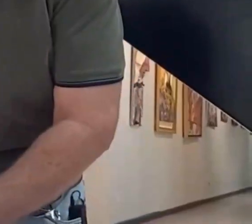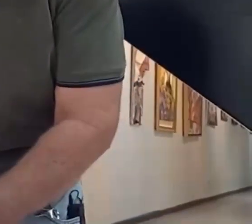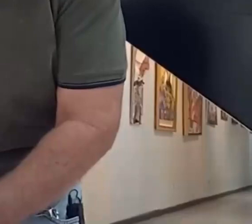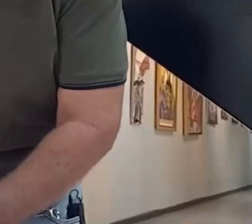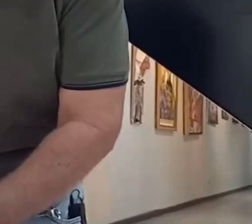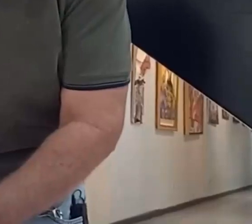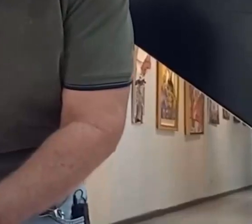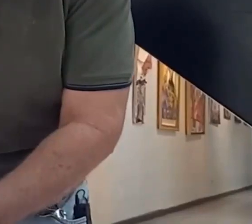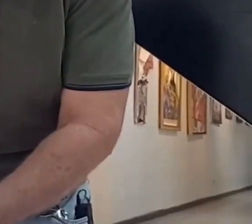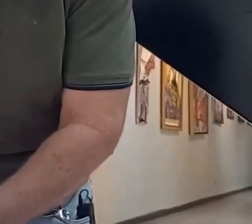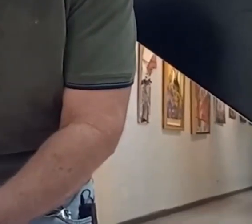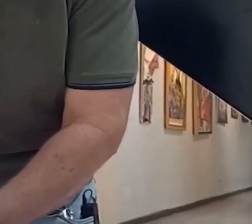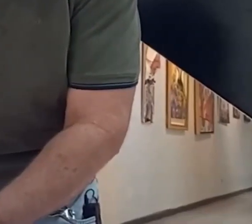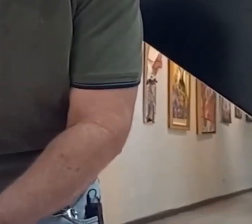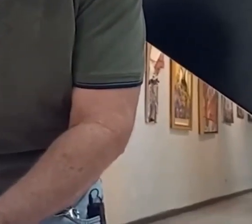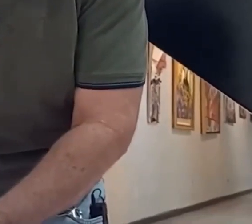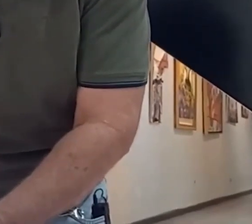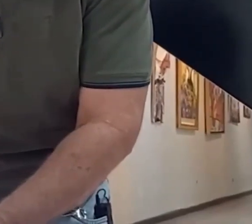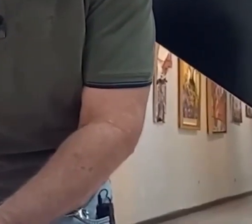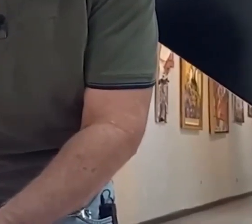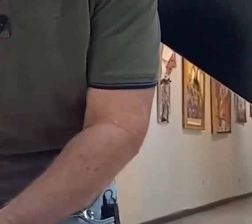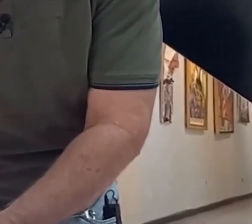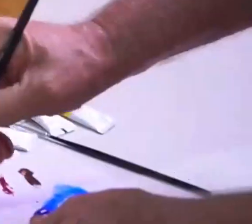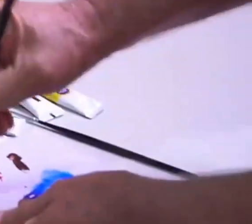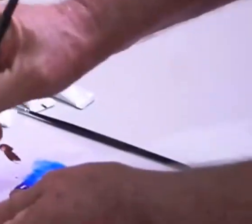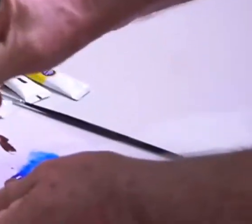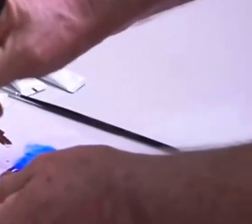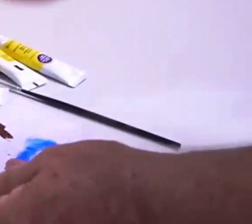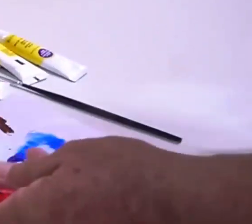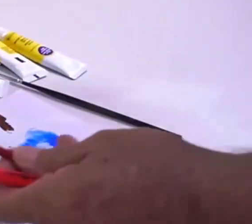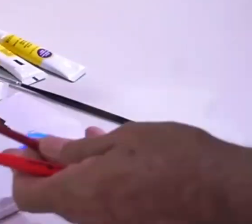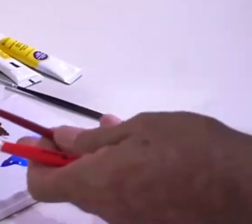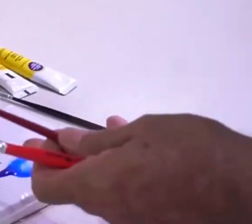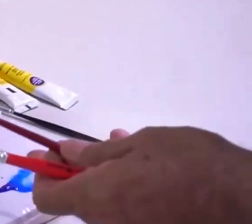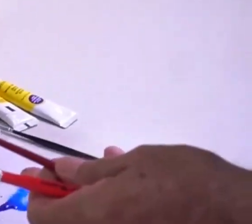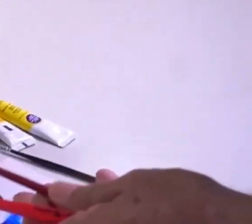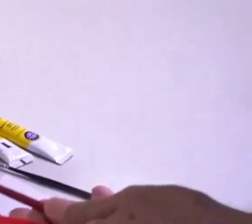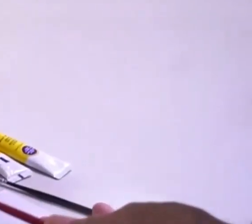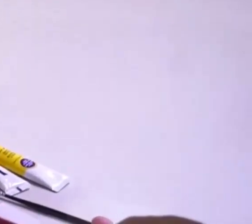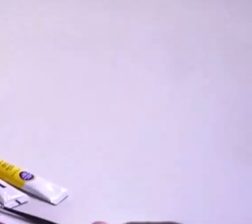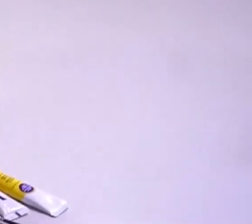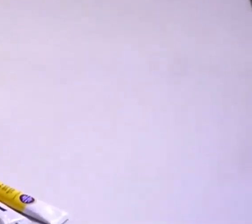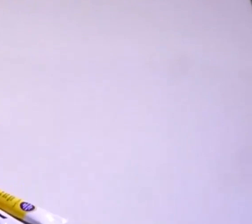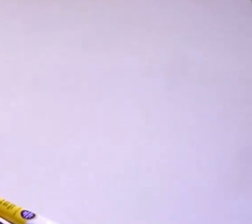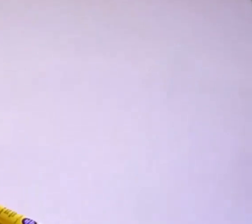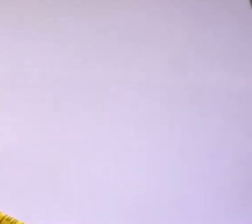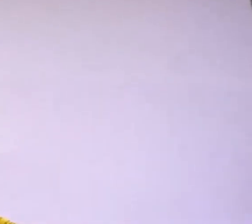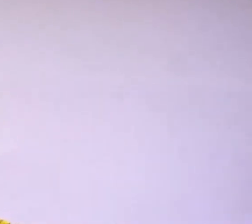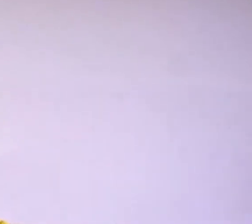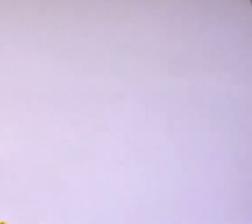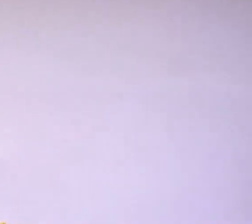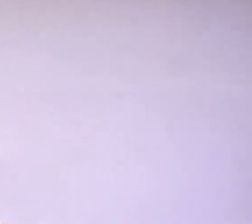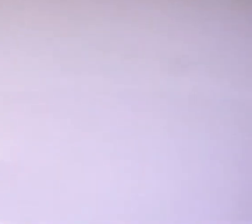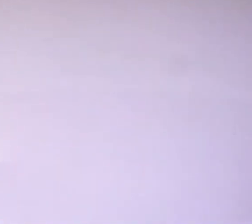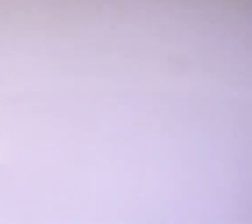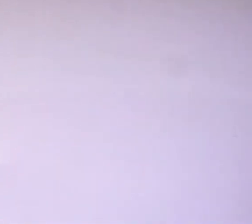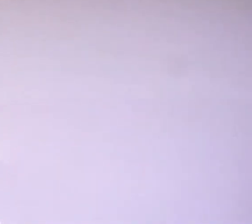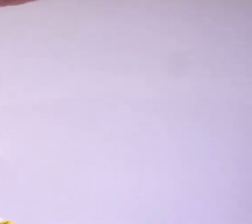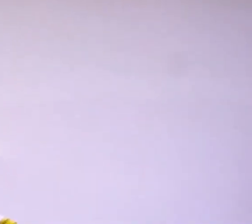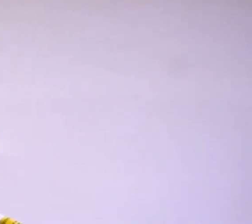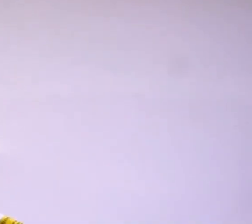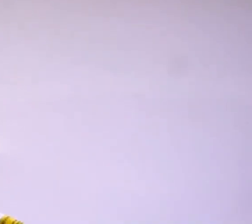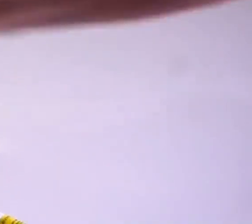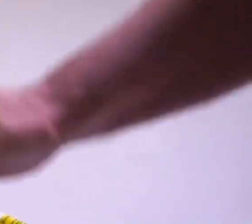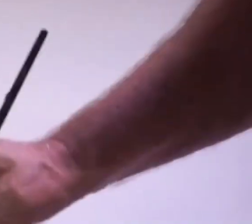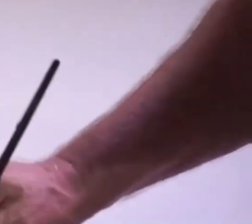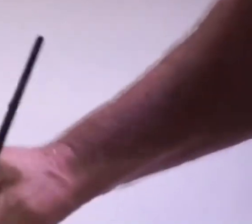preciso do branco para me dar uma transparência. Aí eu tenho isso, ó. Eu com pincel